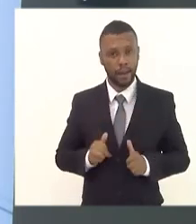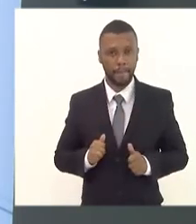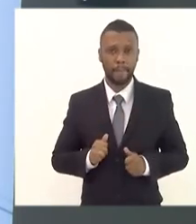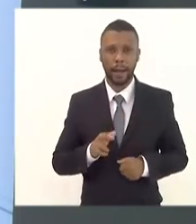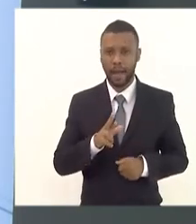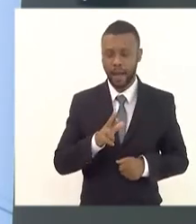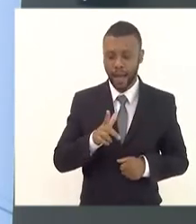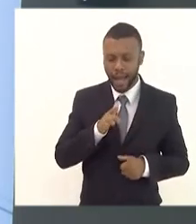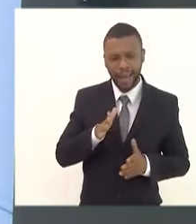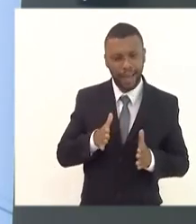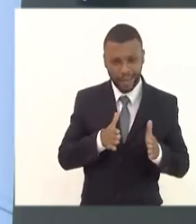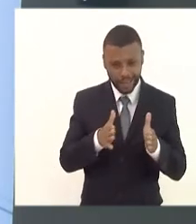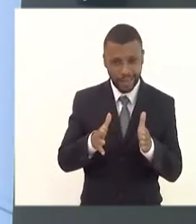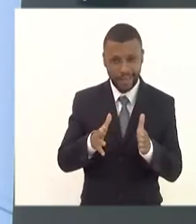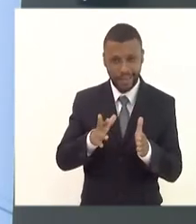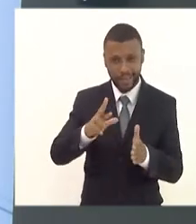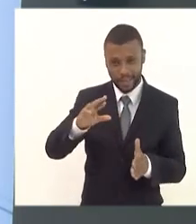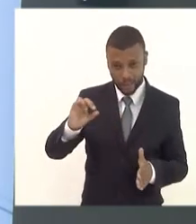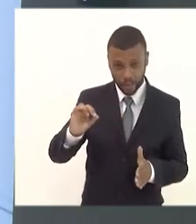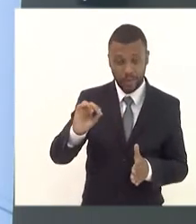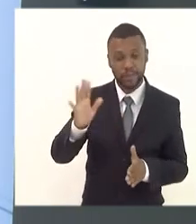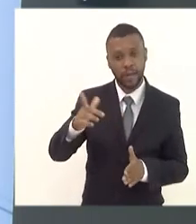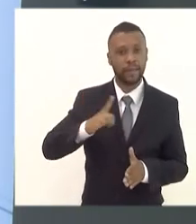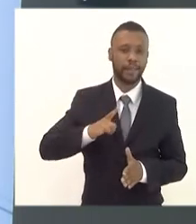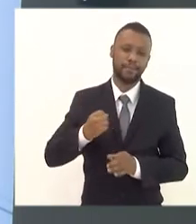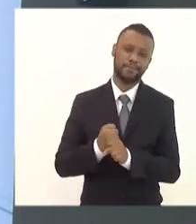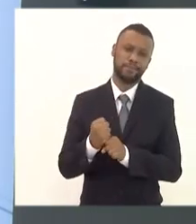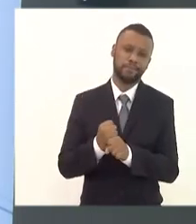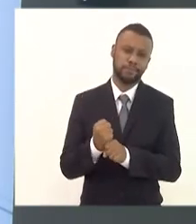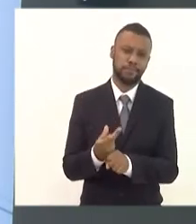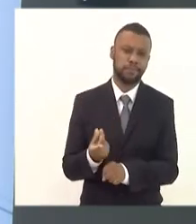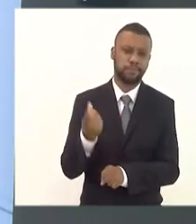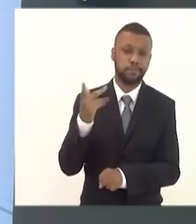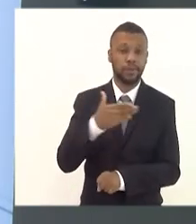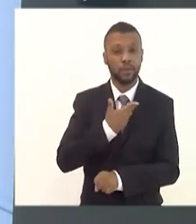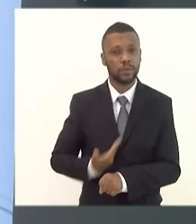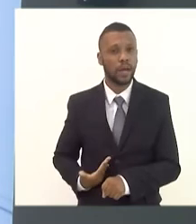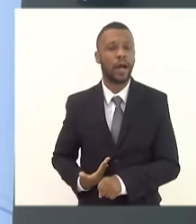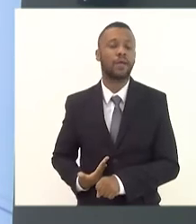há muitos anos, né, no Estado. Alguns